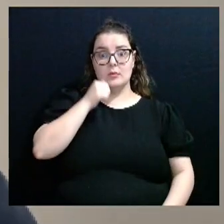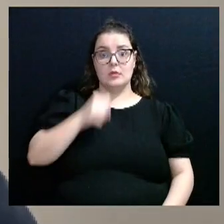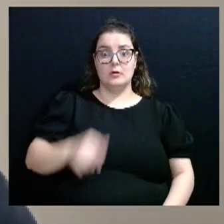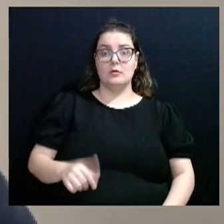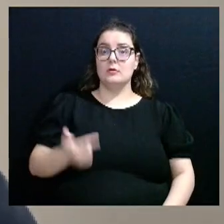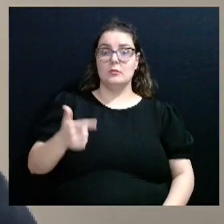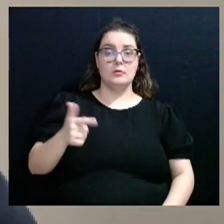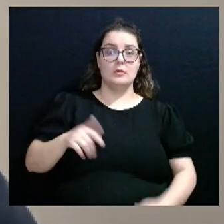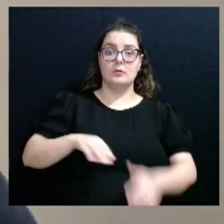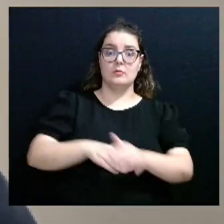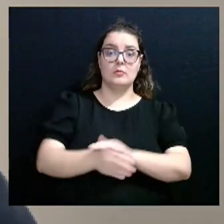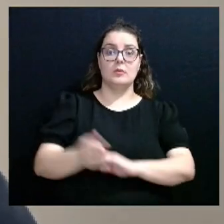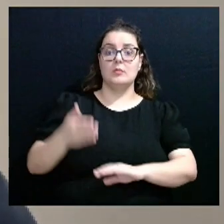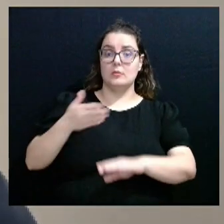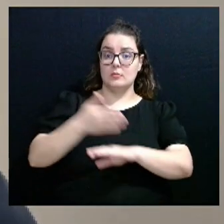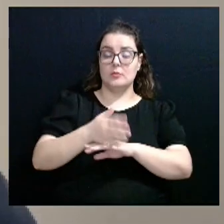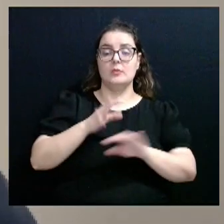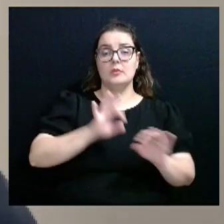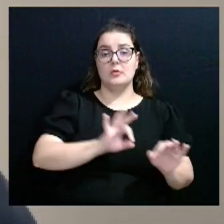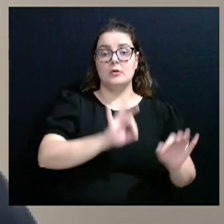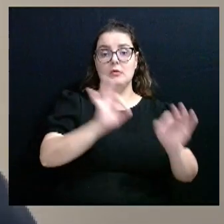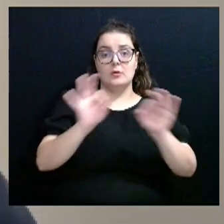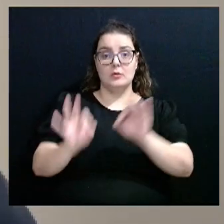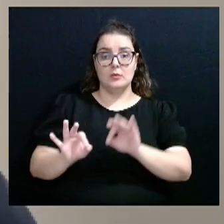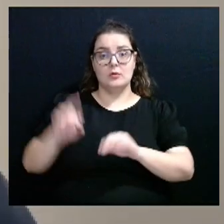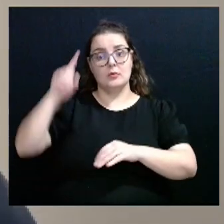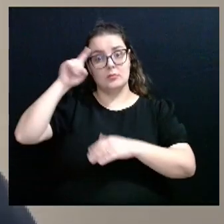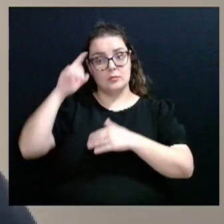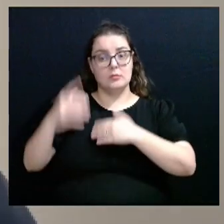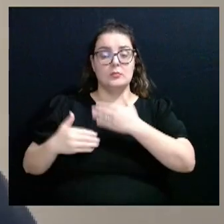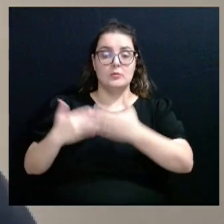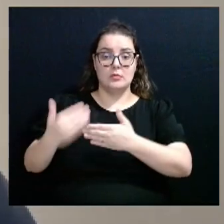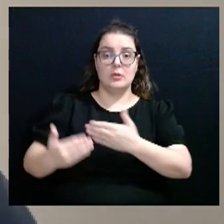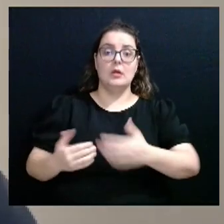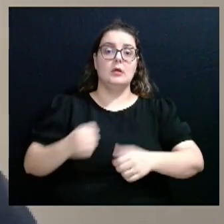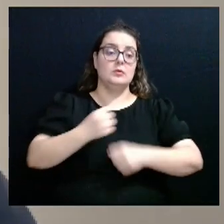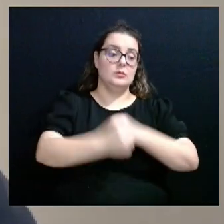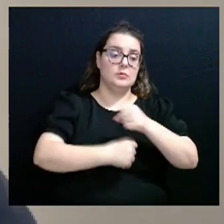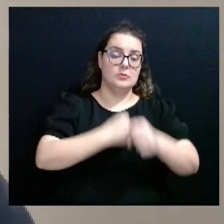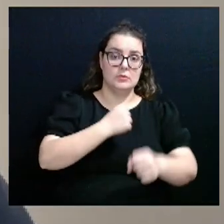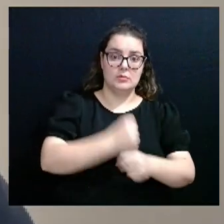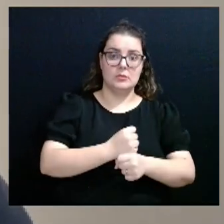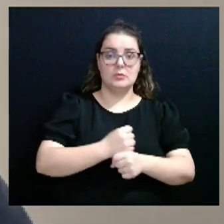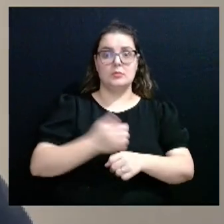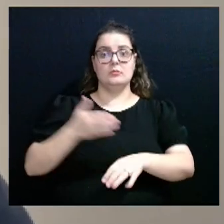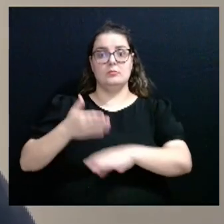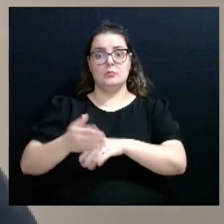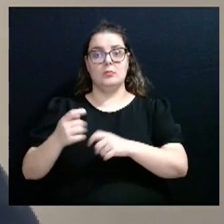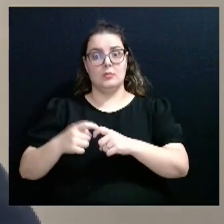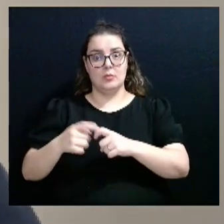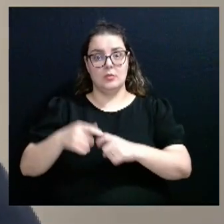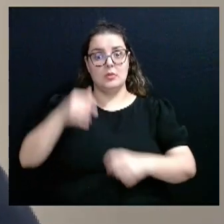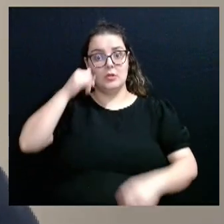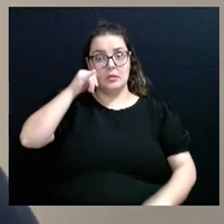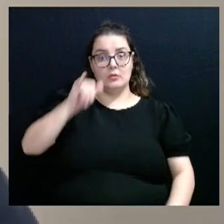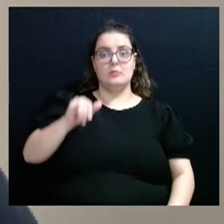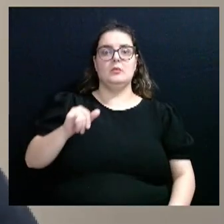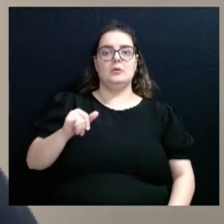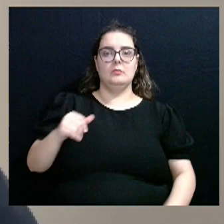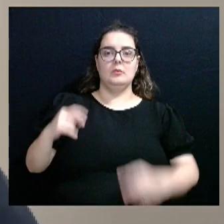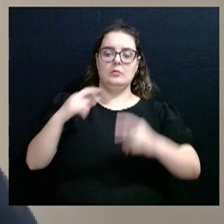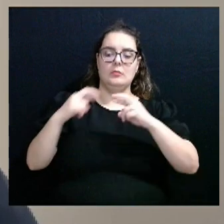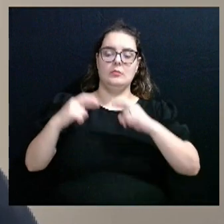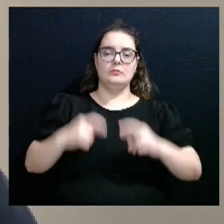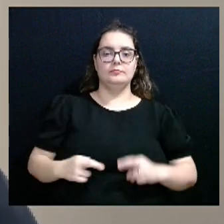o acompanhamento rotineiro de sua saúde e as consultas frequentes preventivas. O preço disso daí